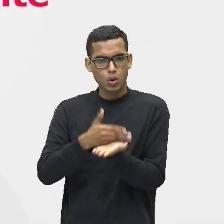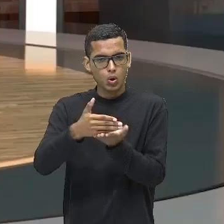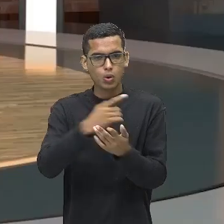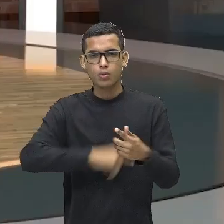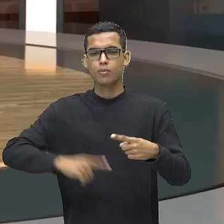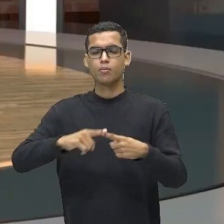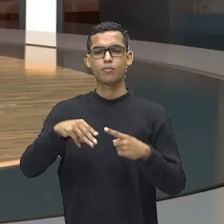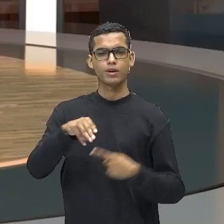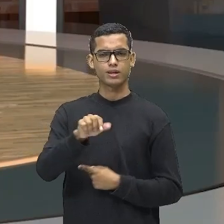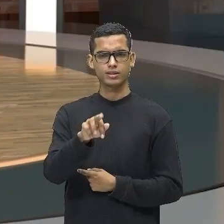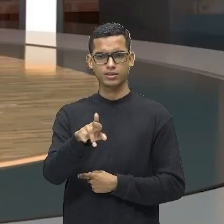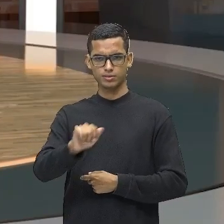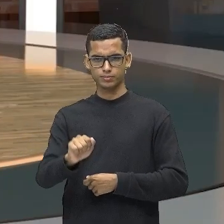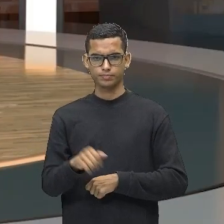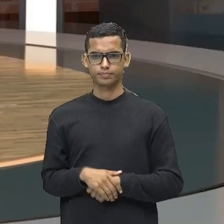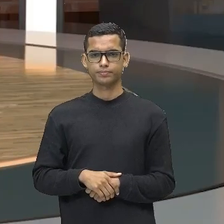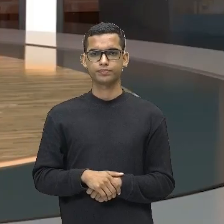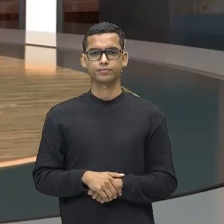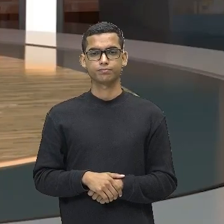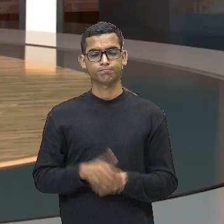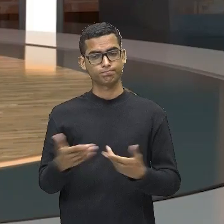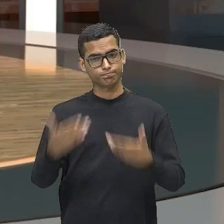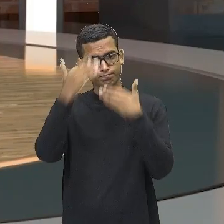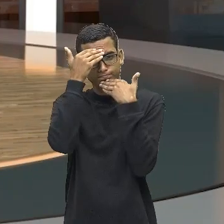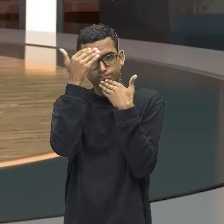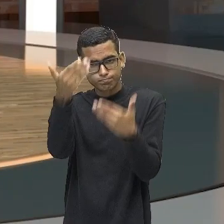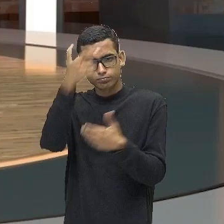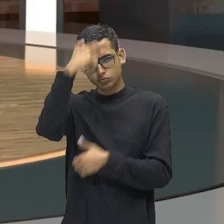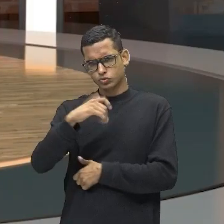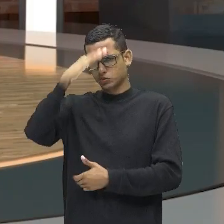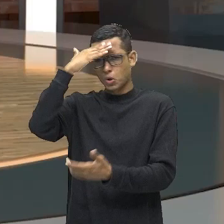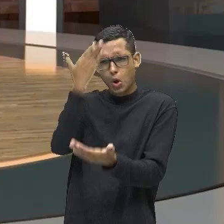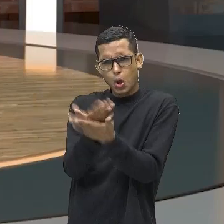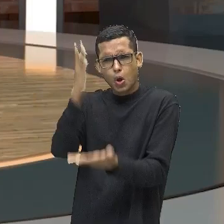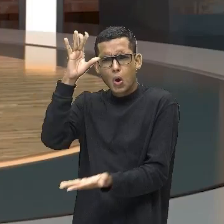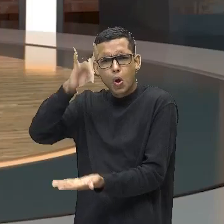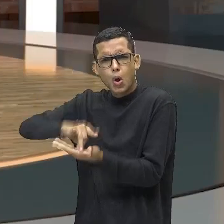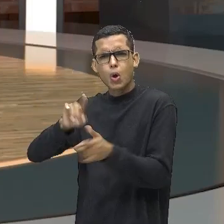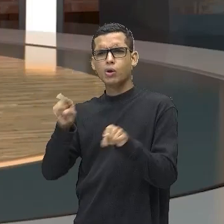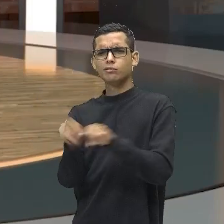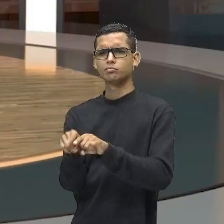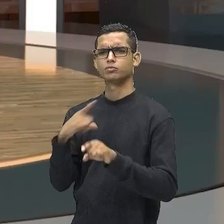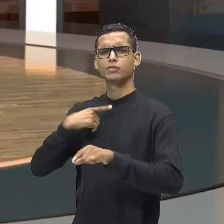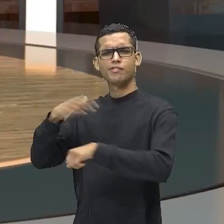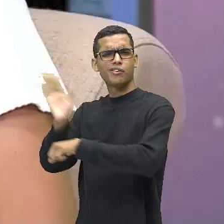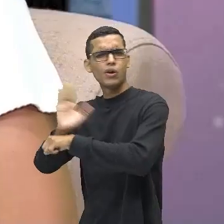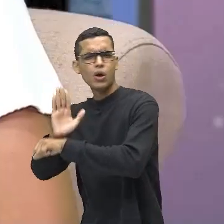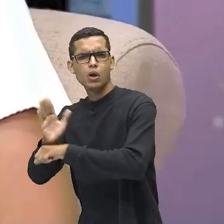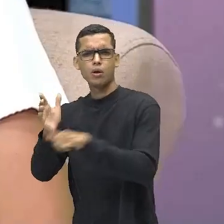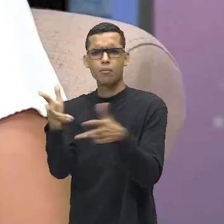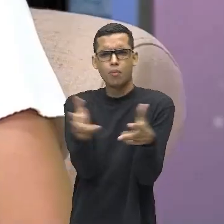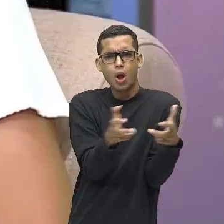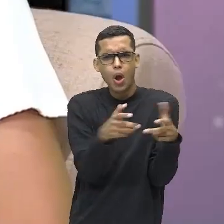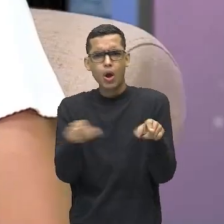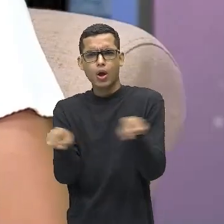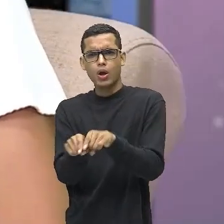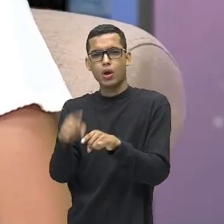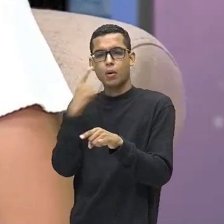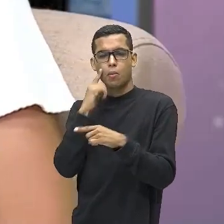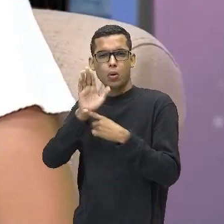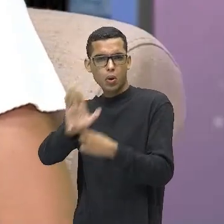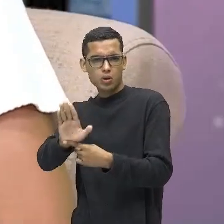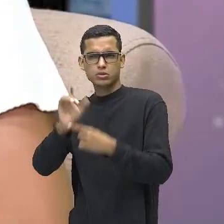Maria. Obrigada. Bem, eu acredito firmemente que filmes e videogames com cenas